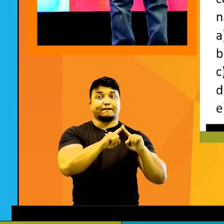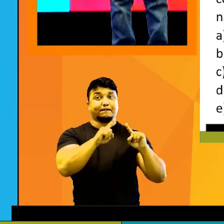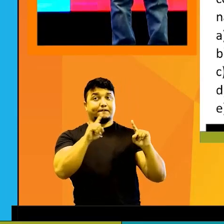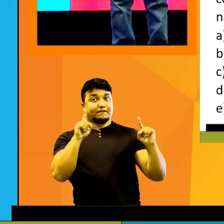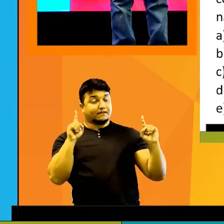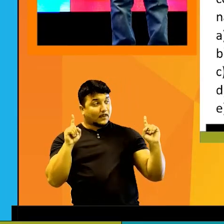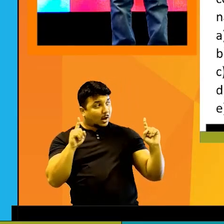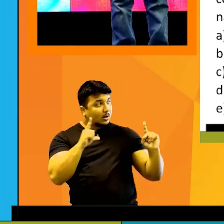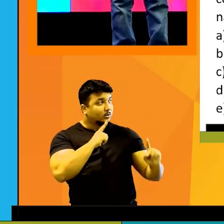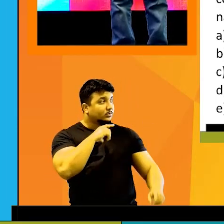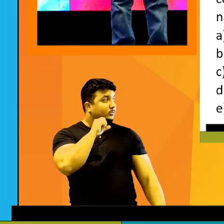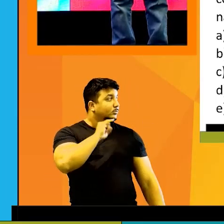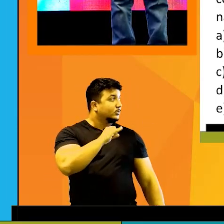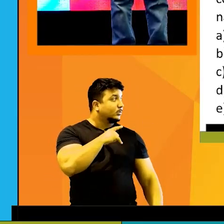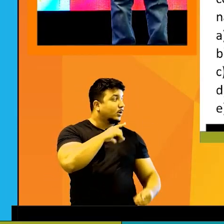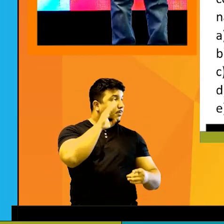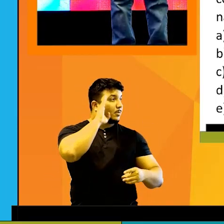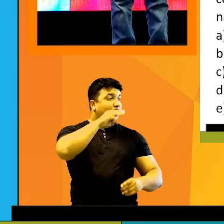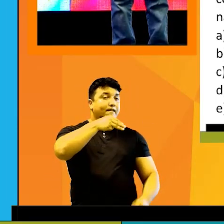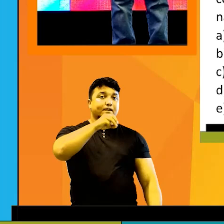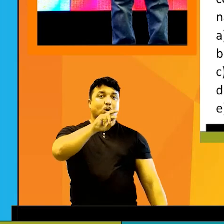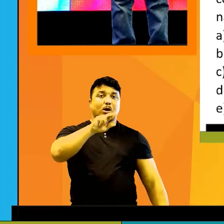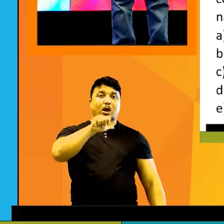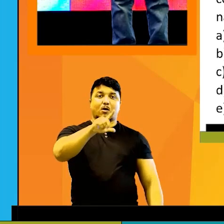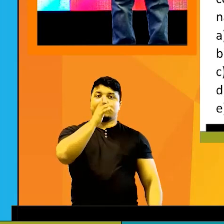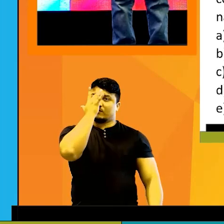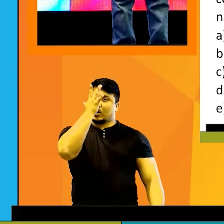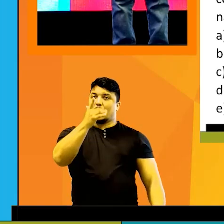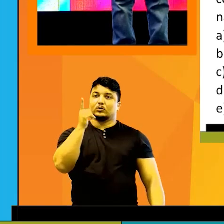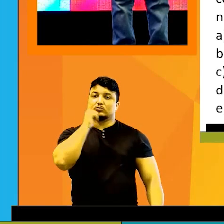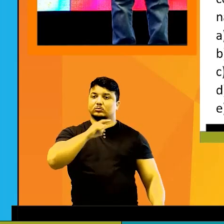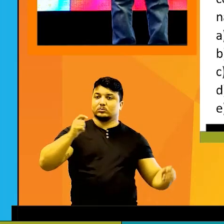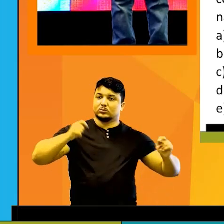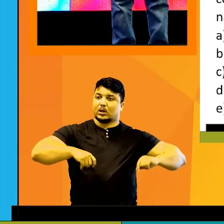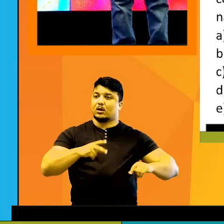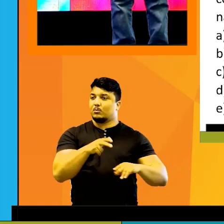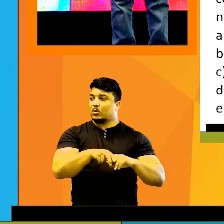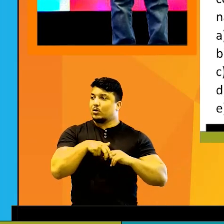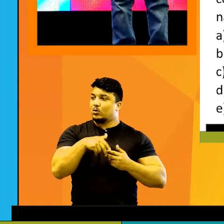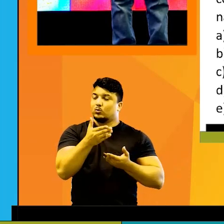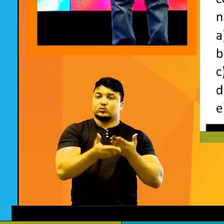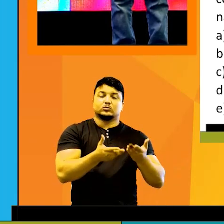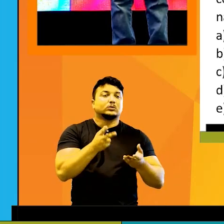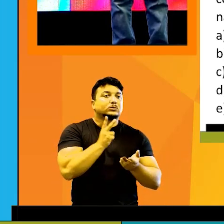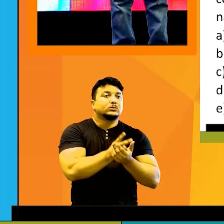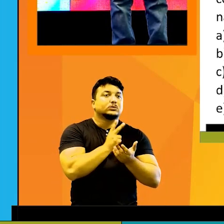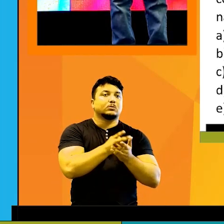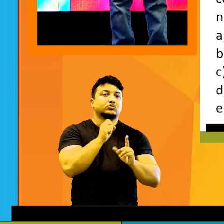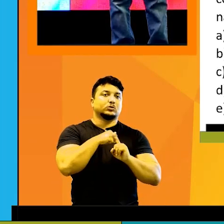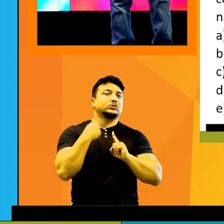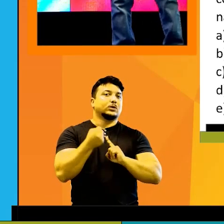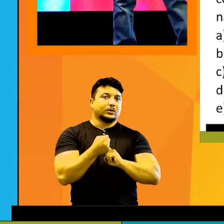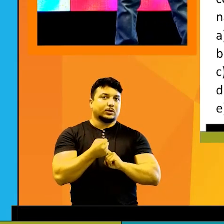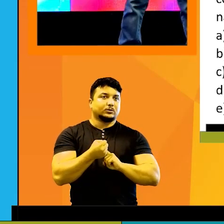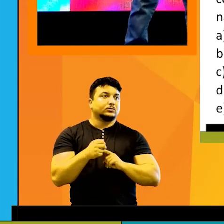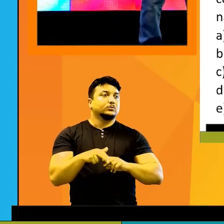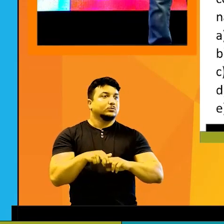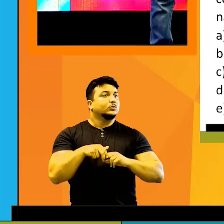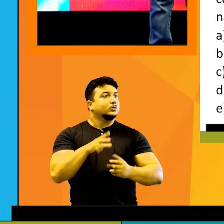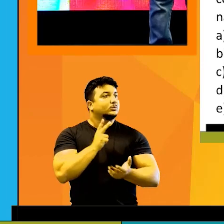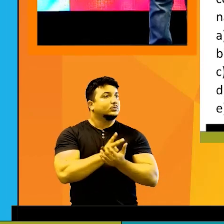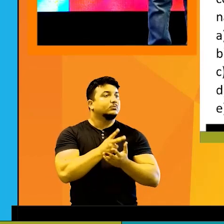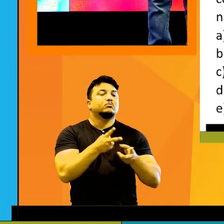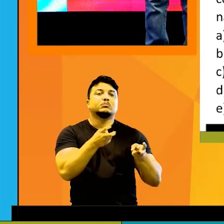todavia, professava a moral fácil e cômoda, tão cultivada atualmente na nossa sociedade. Quer dizer, percebiu-se que